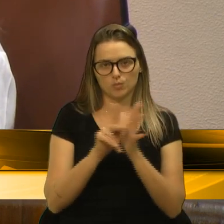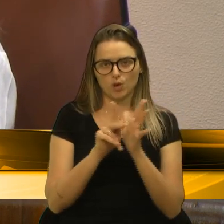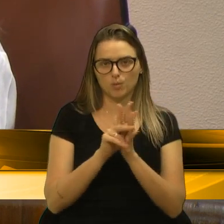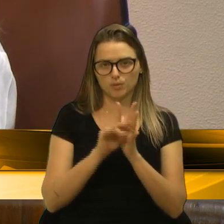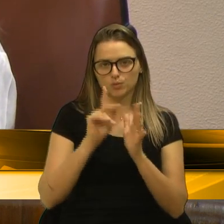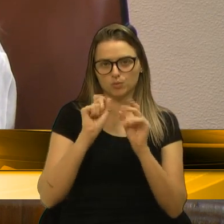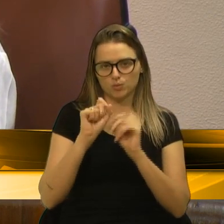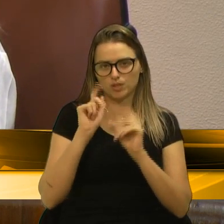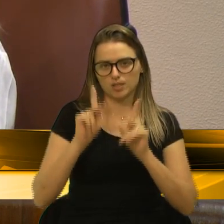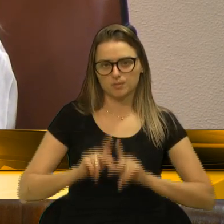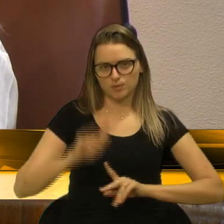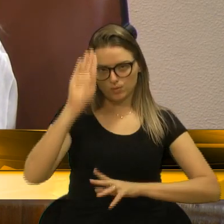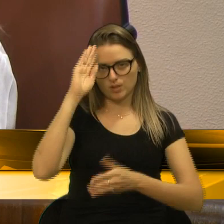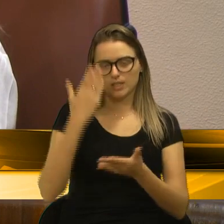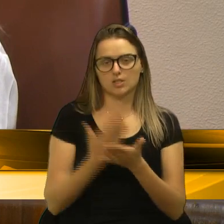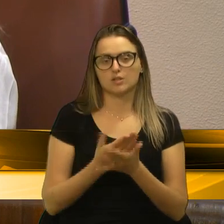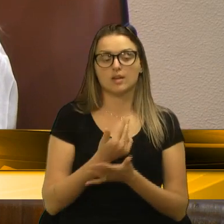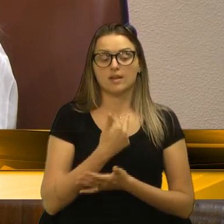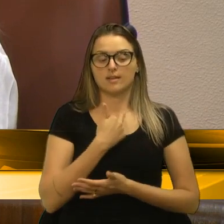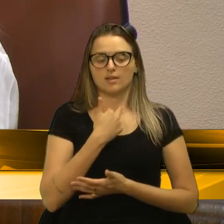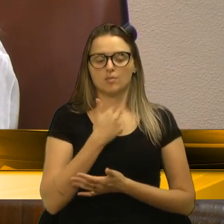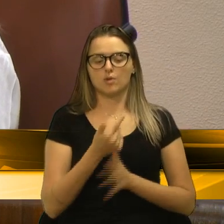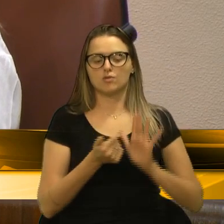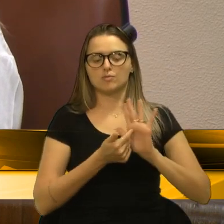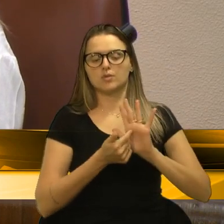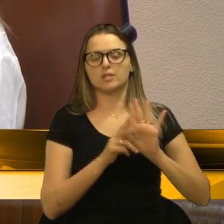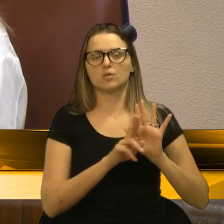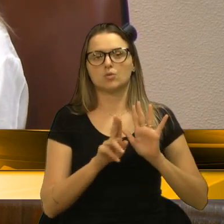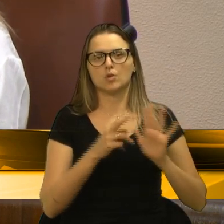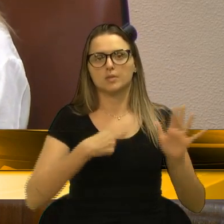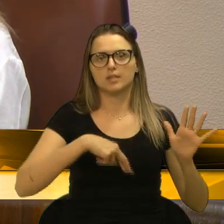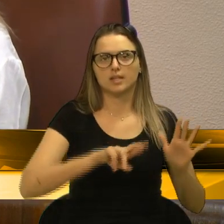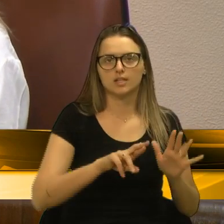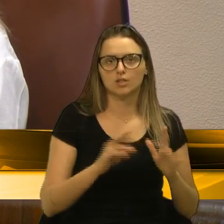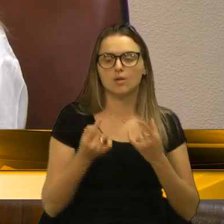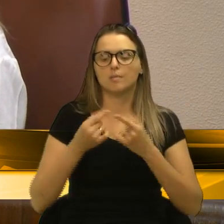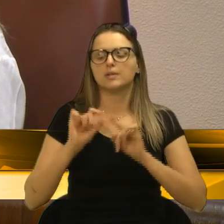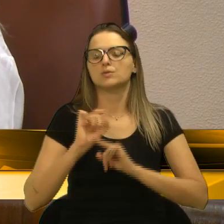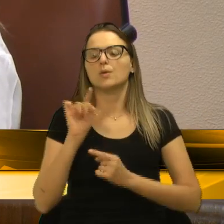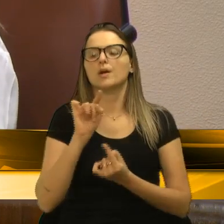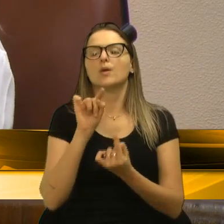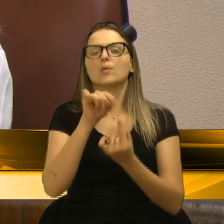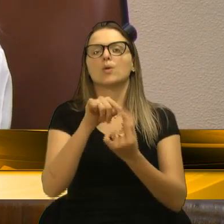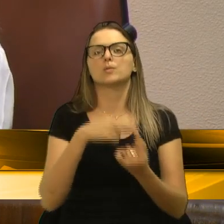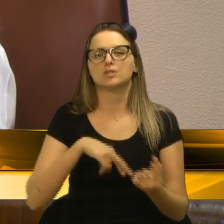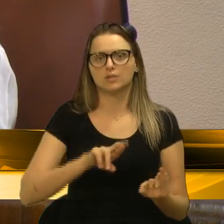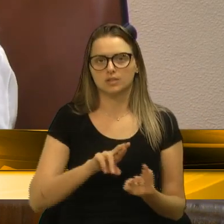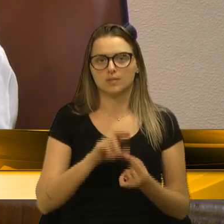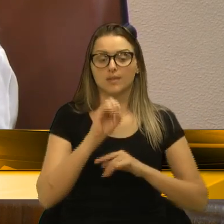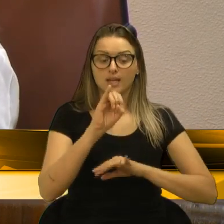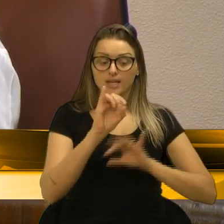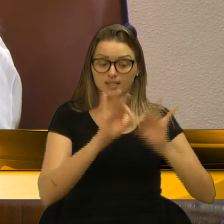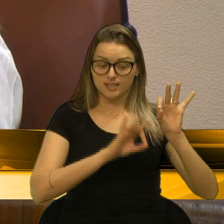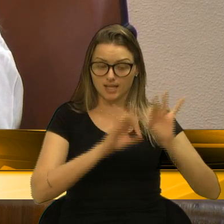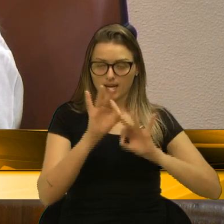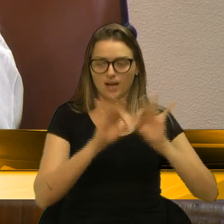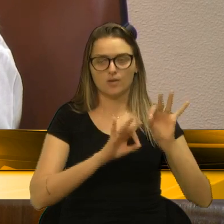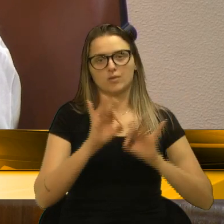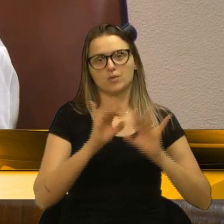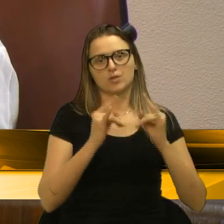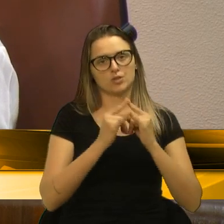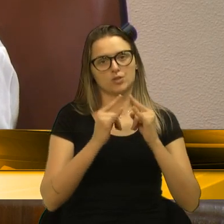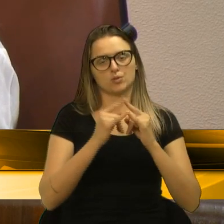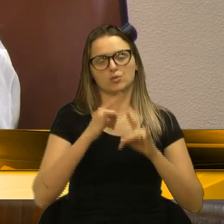estar vinculado ao nome da religião, mas sim aos seus objetivos. Se a organização tiver